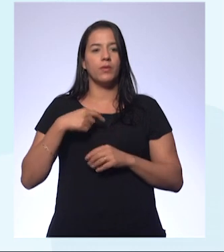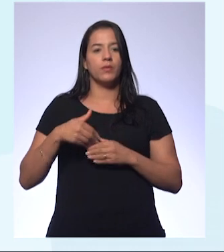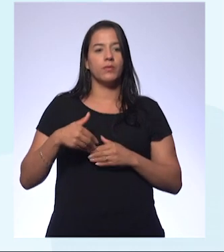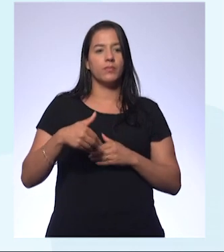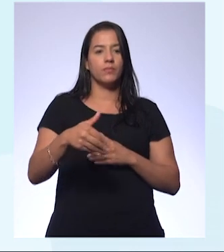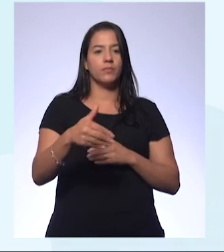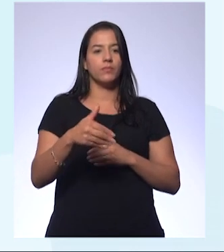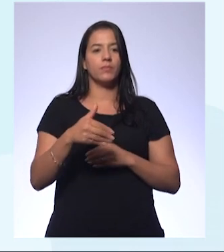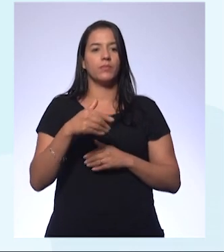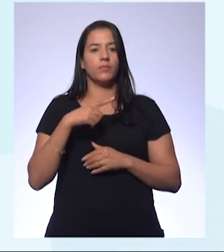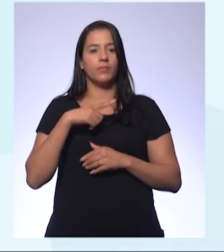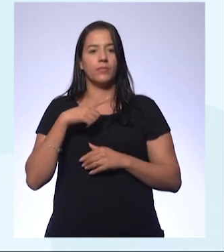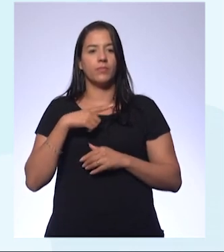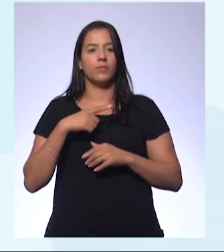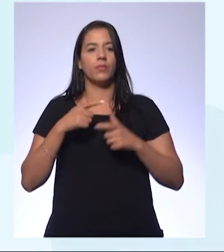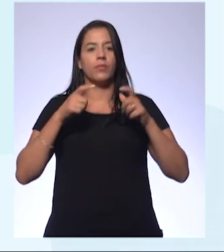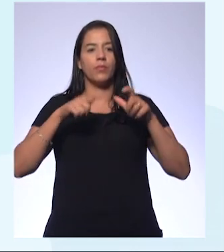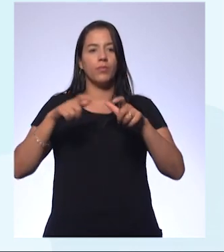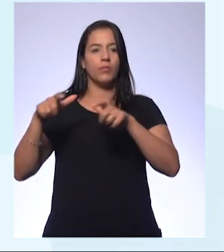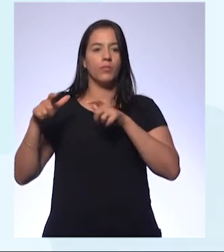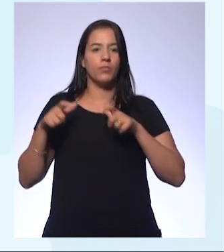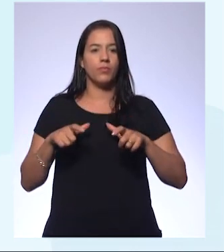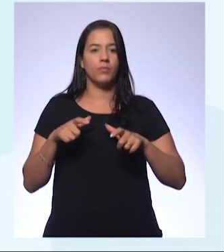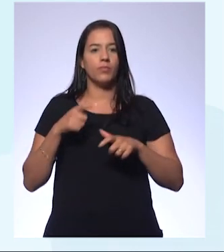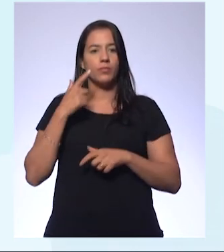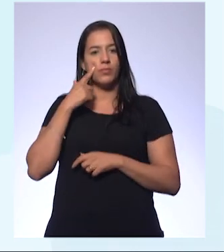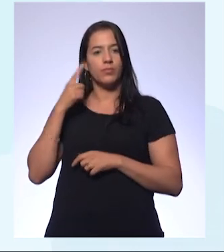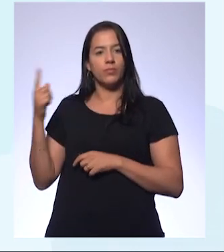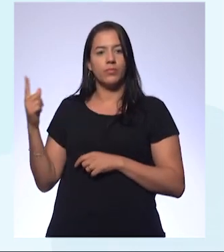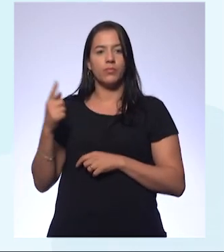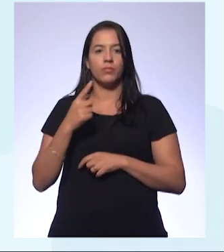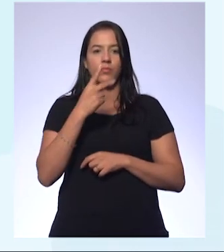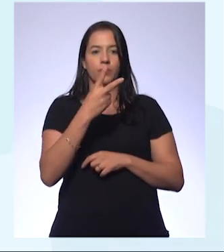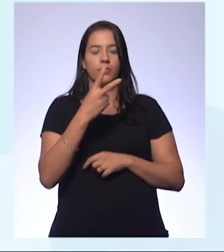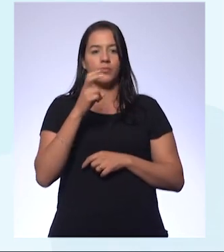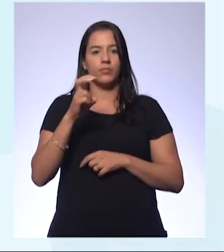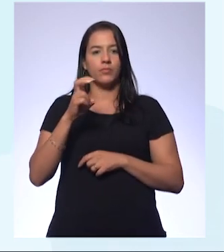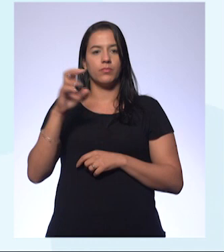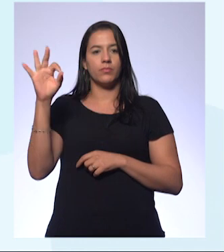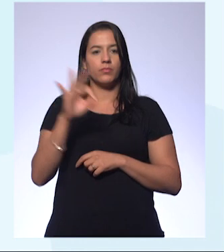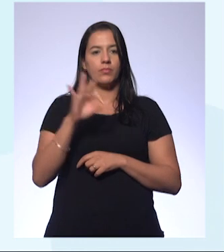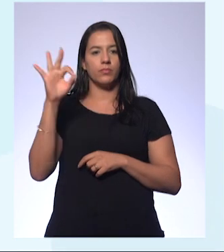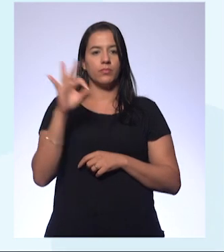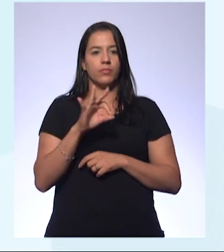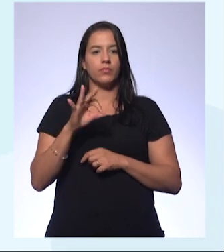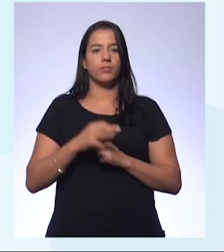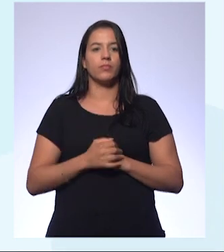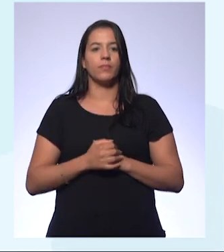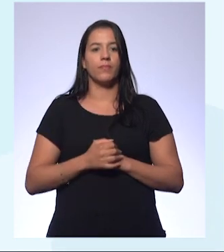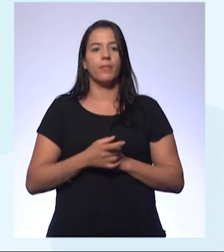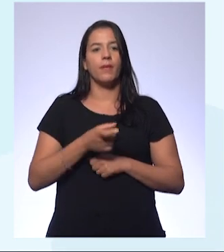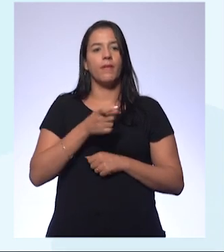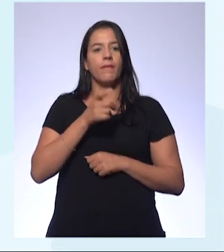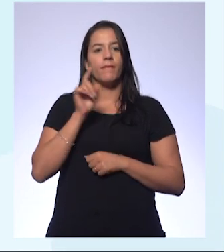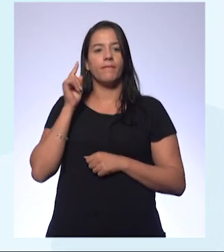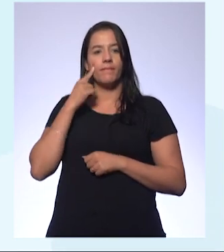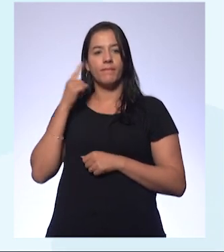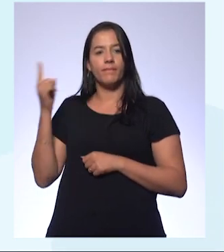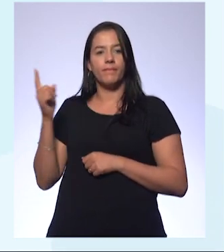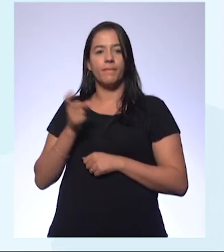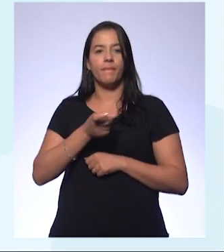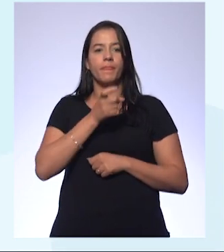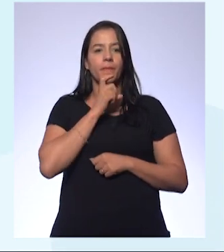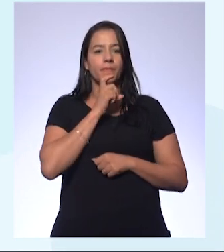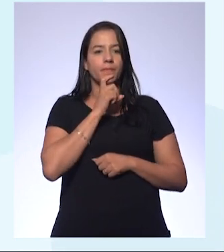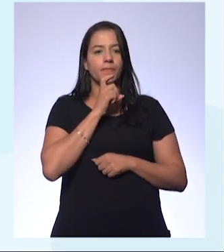para o fenótipo, a gente vai ter 25% é verde, né? Então, se manifestou ali a